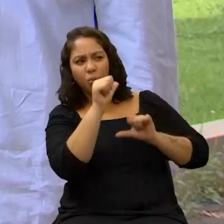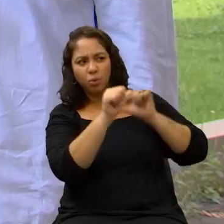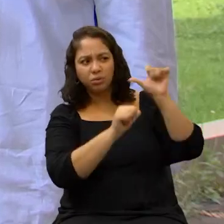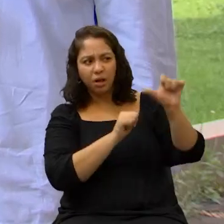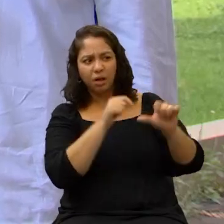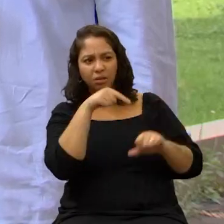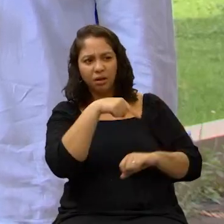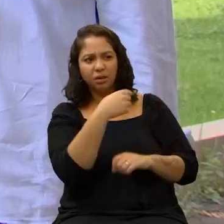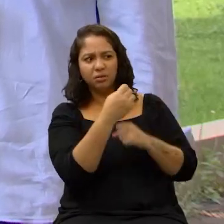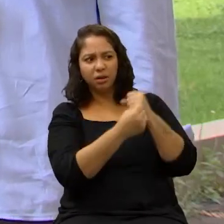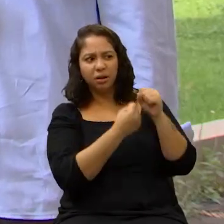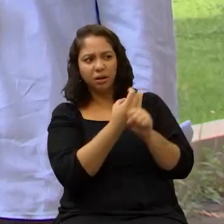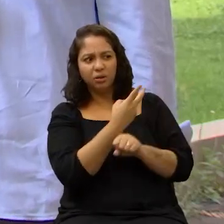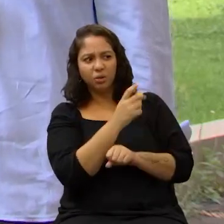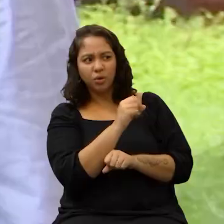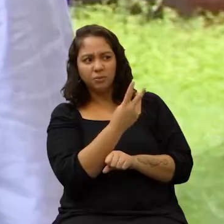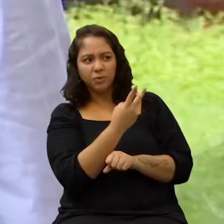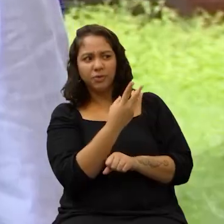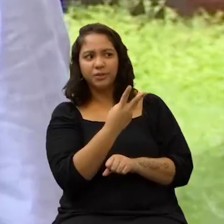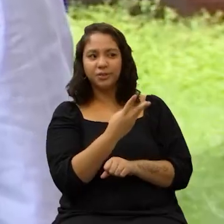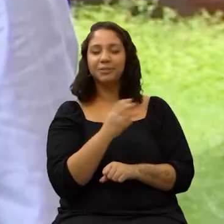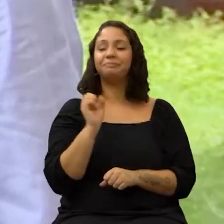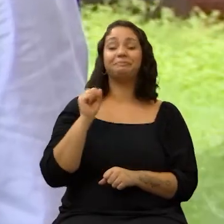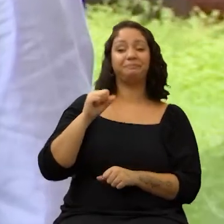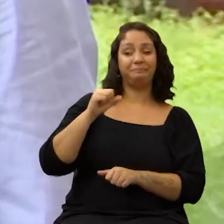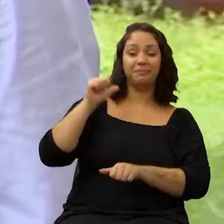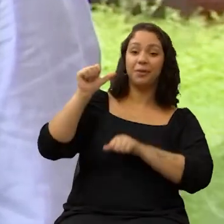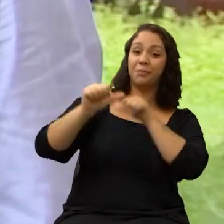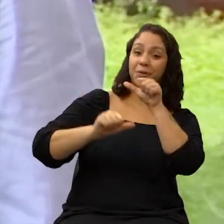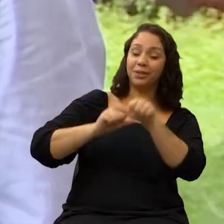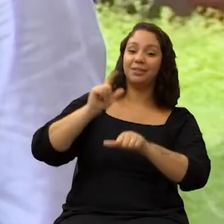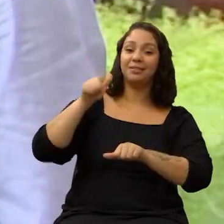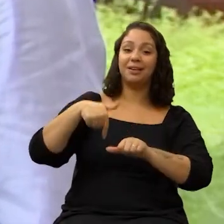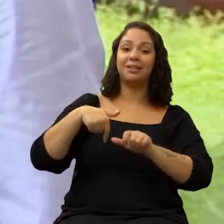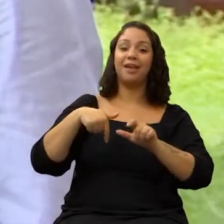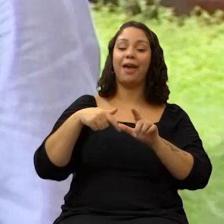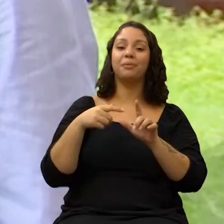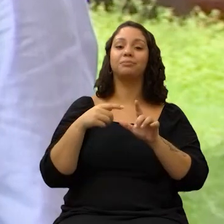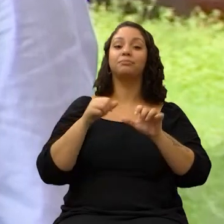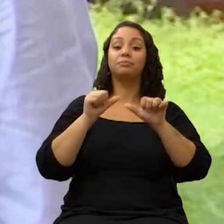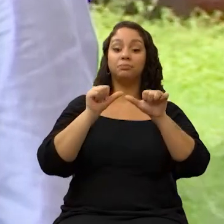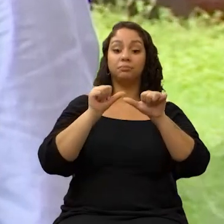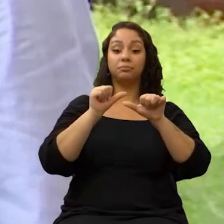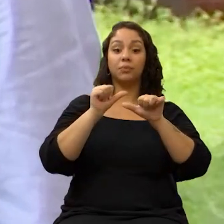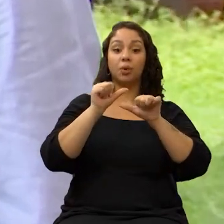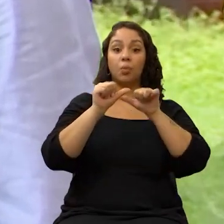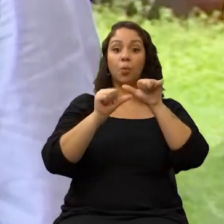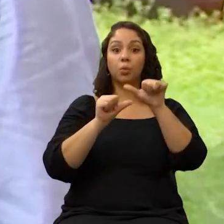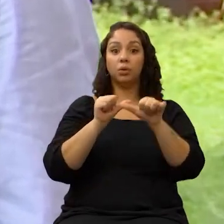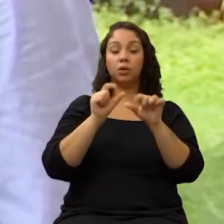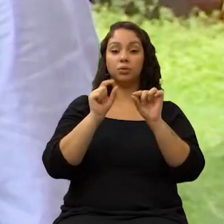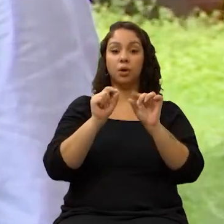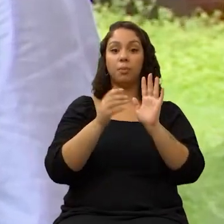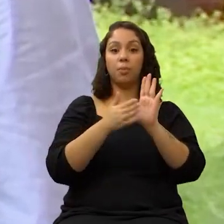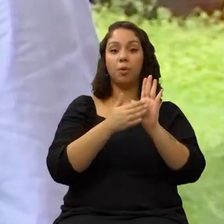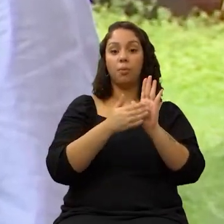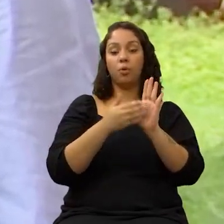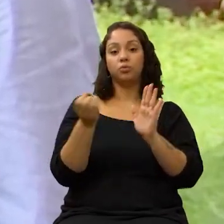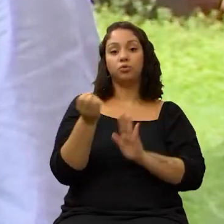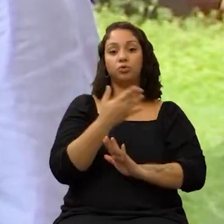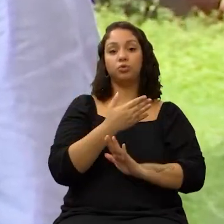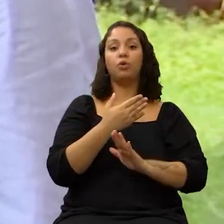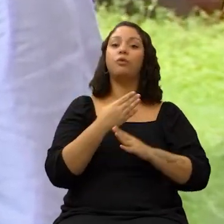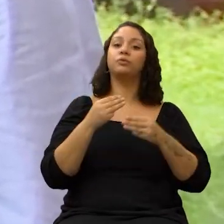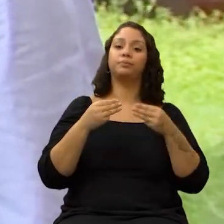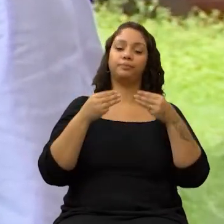mudança no IR 2023. Tem uma mudança muito importante que foi a alteração proposta pelo novo ministro da Economia